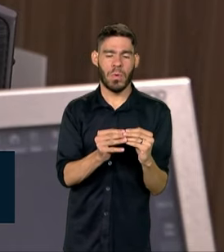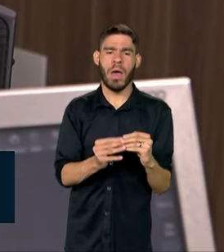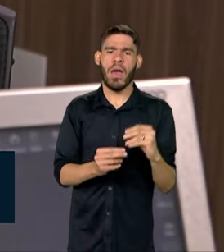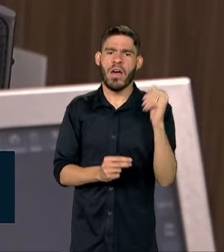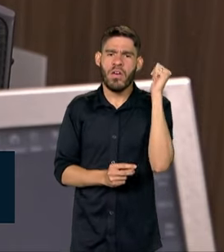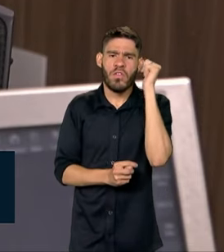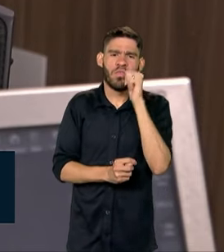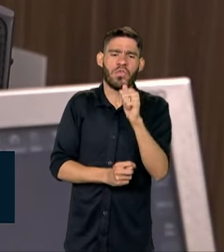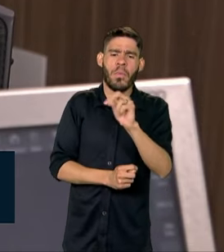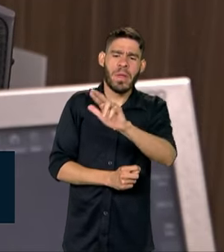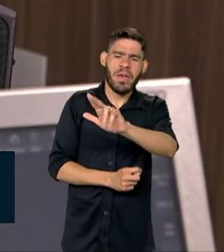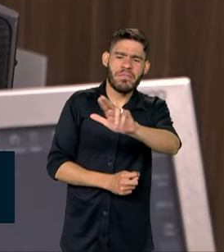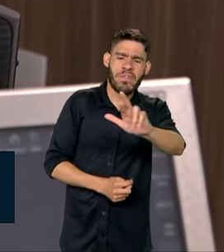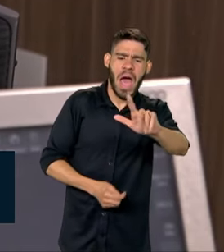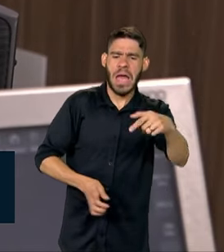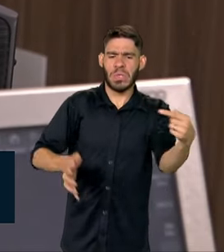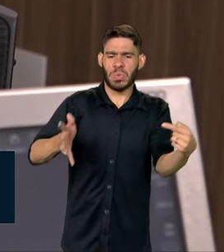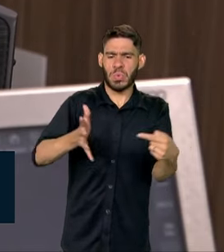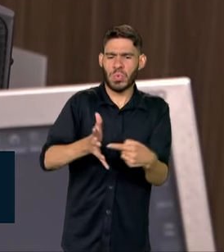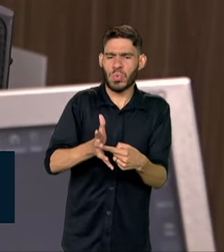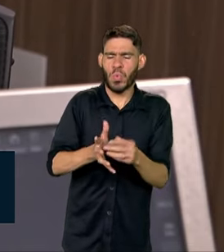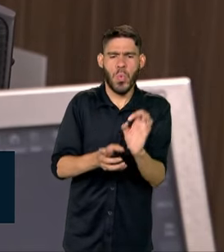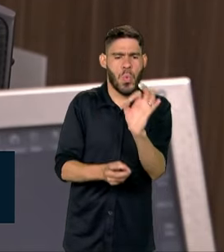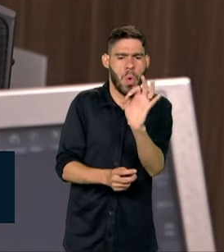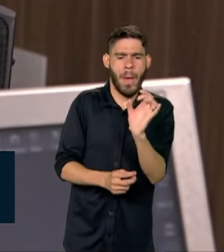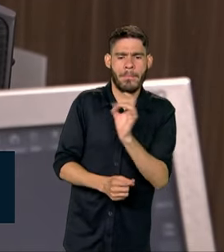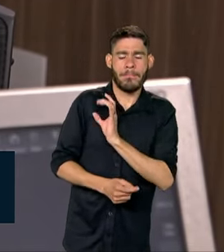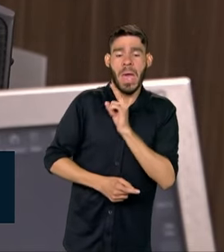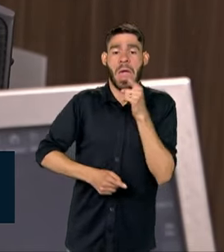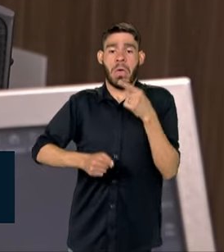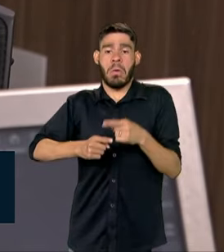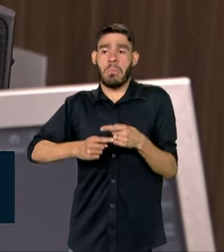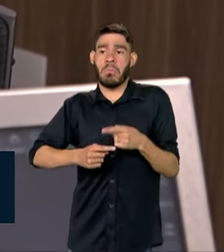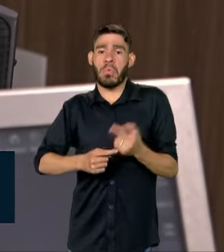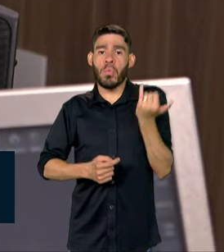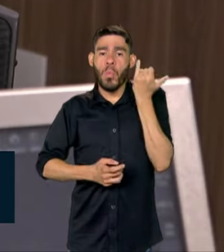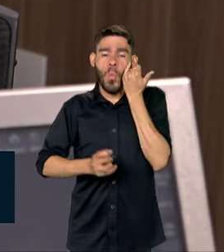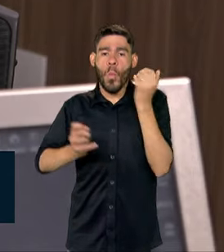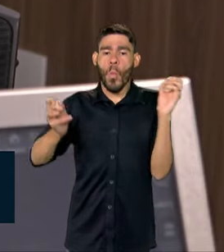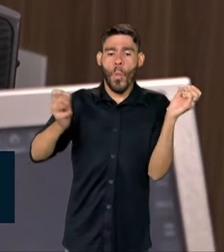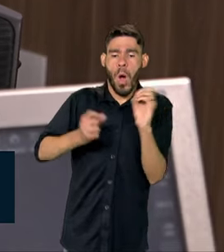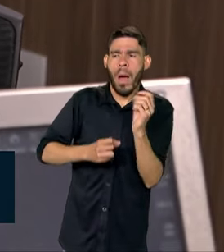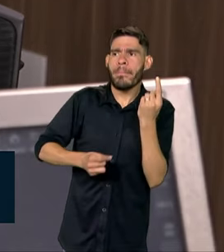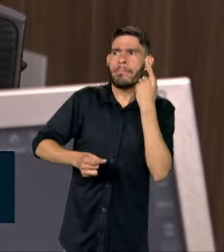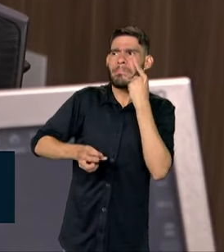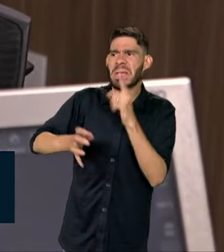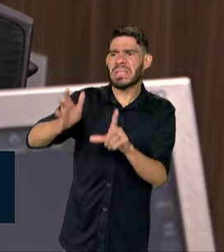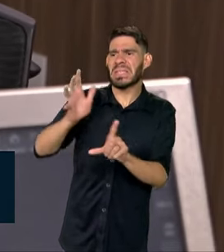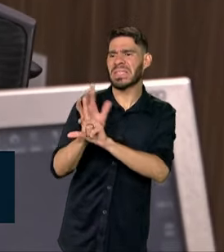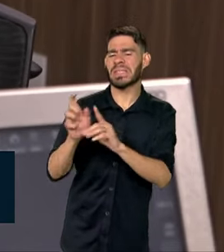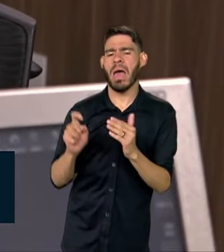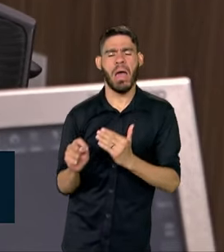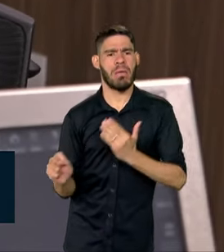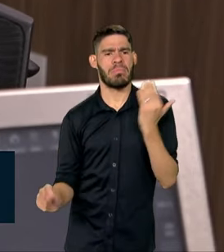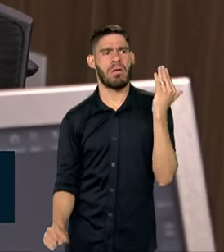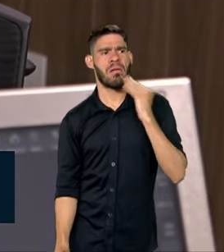hoje não denunciam e têm medo exatamente por falta de informação. De que a lei não funciona, a gente tem